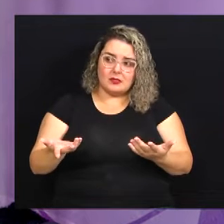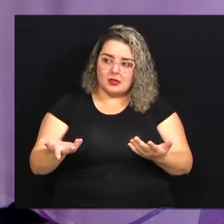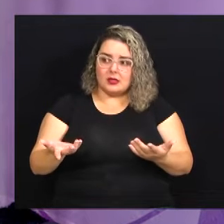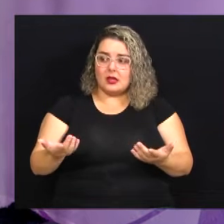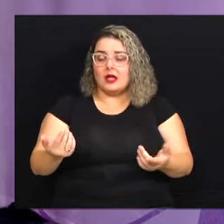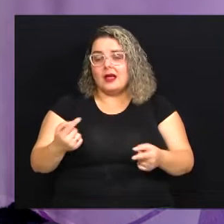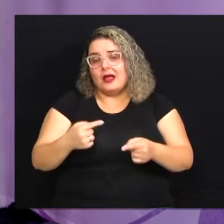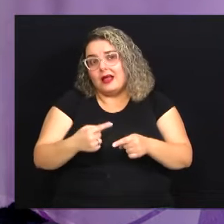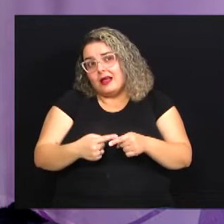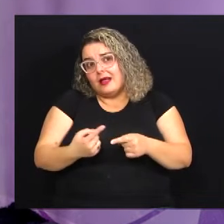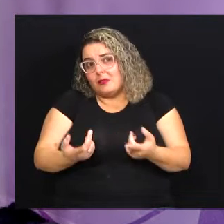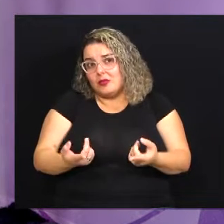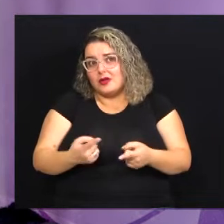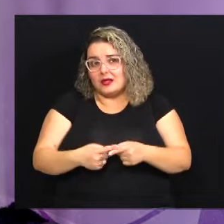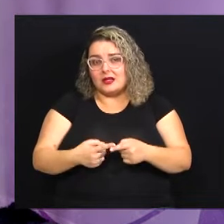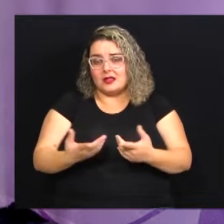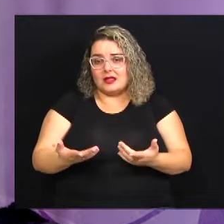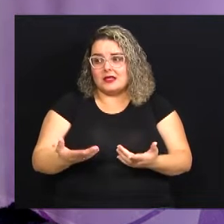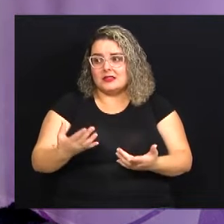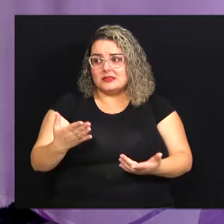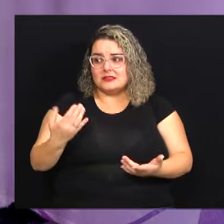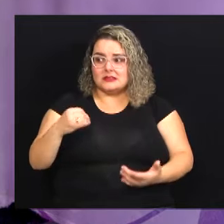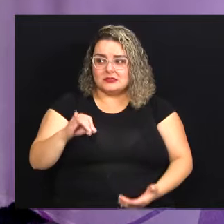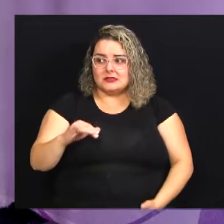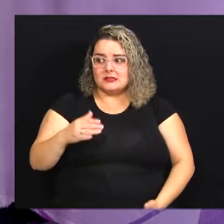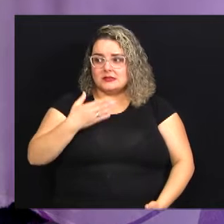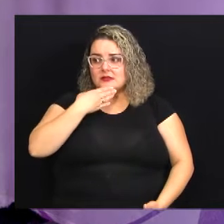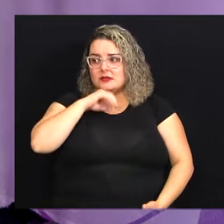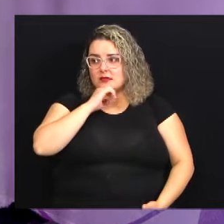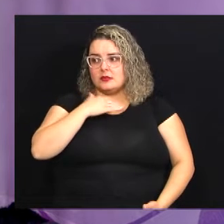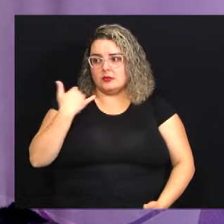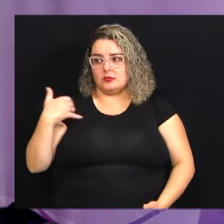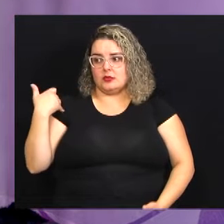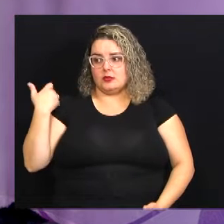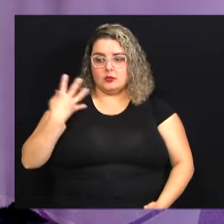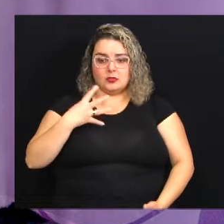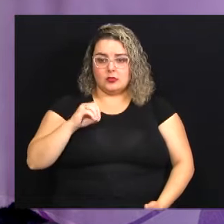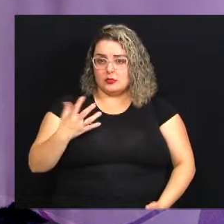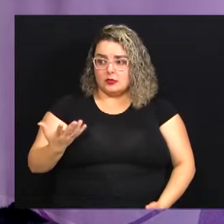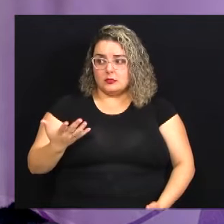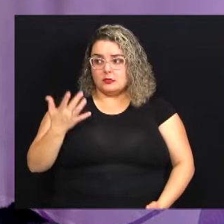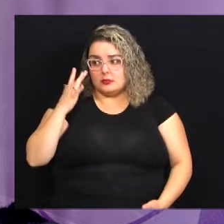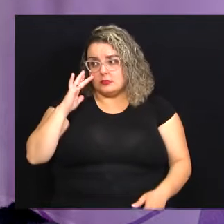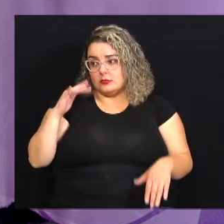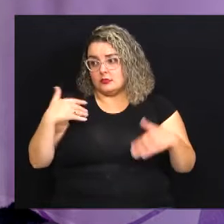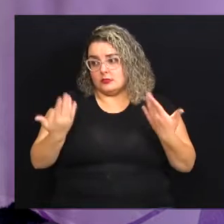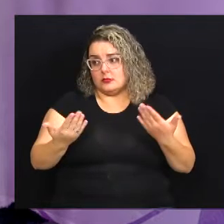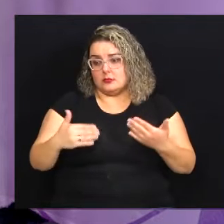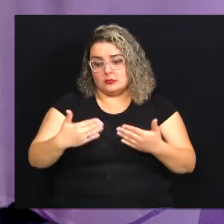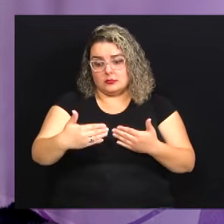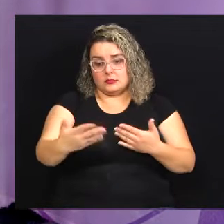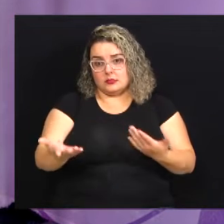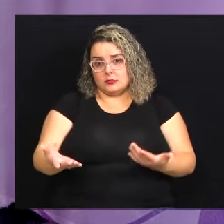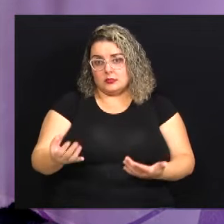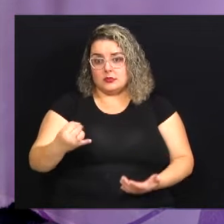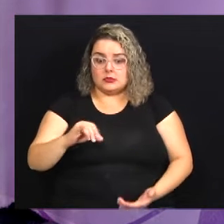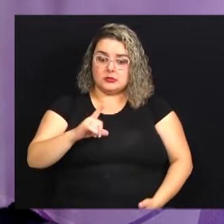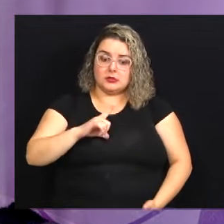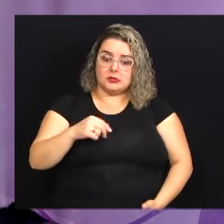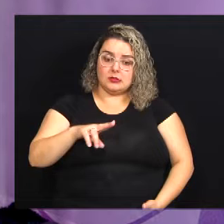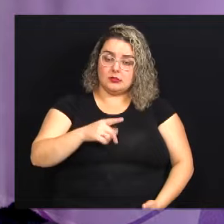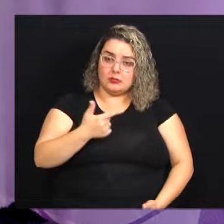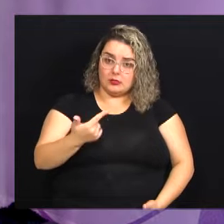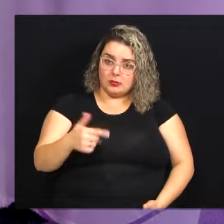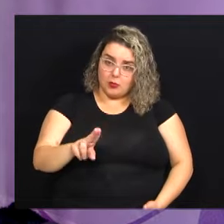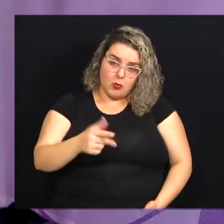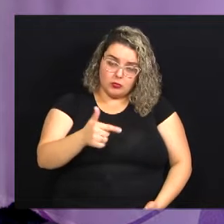Até porque, se você perder seu pai com 40 anos de idade, você não sabe o que vai acontecer lá para frente, se ele teria ou não a doença,